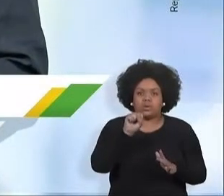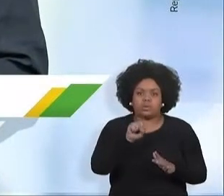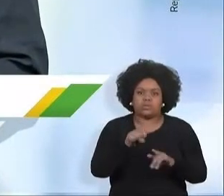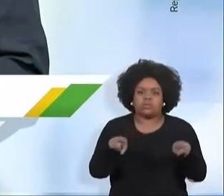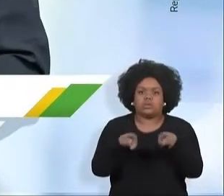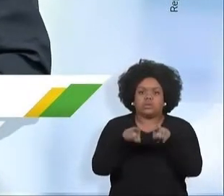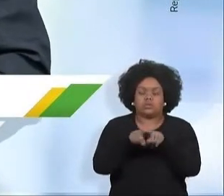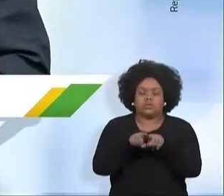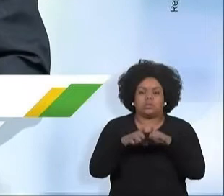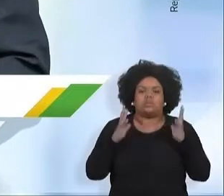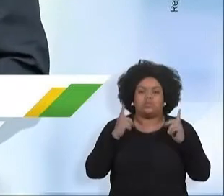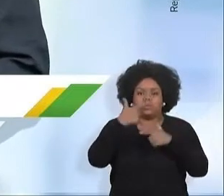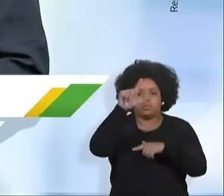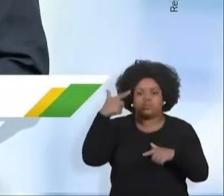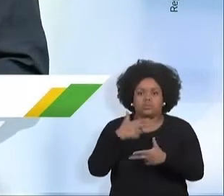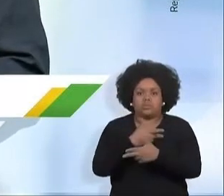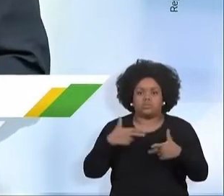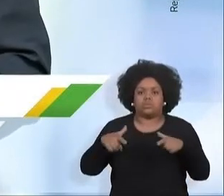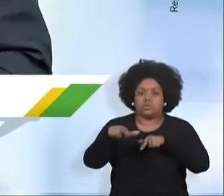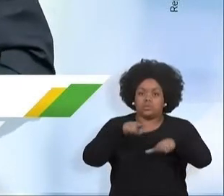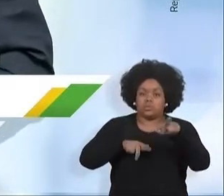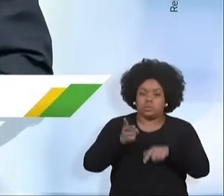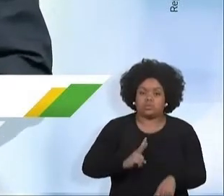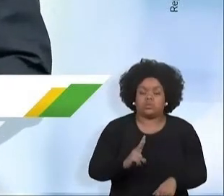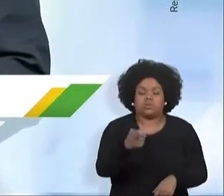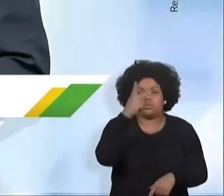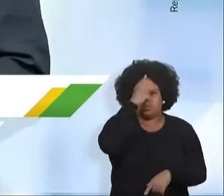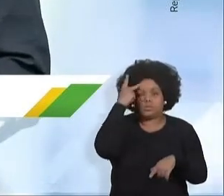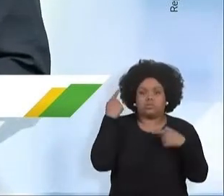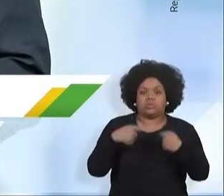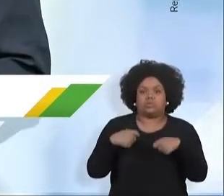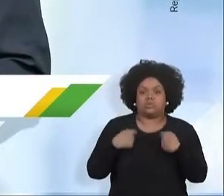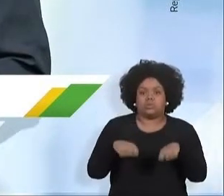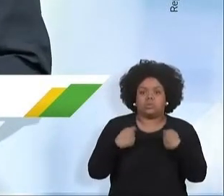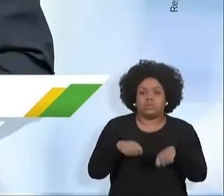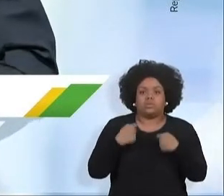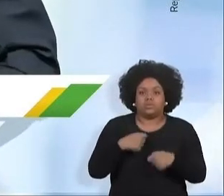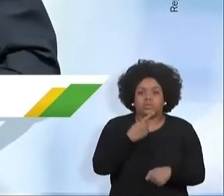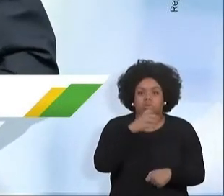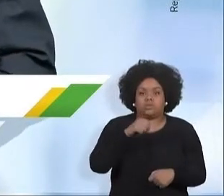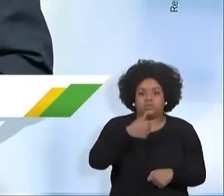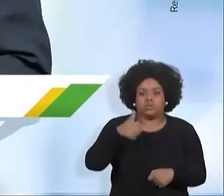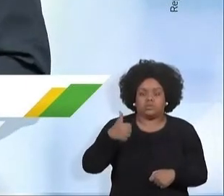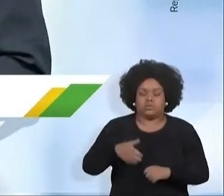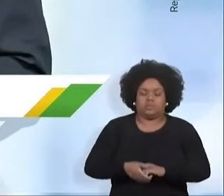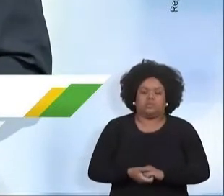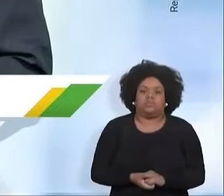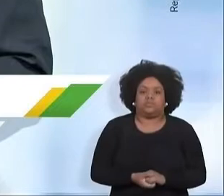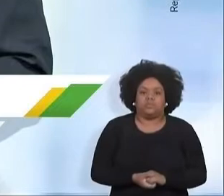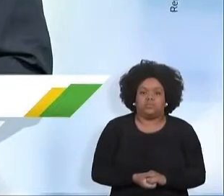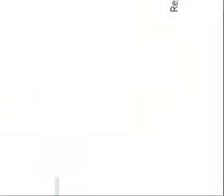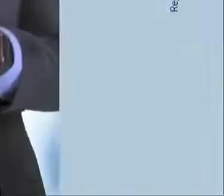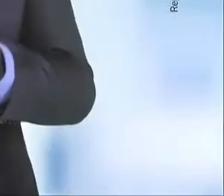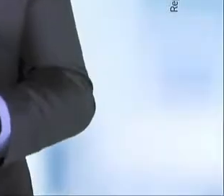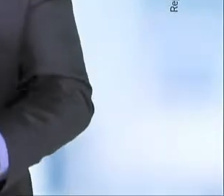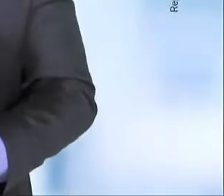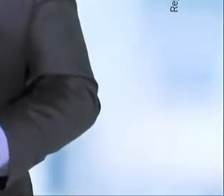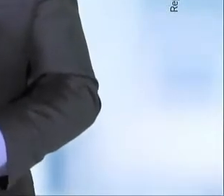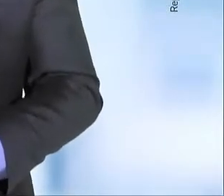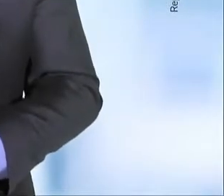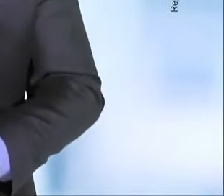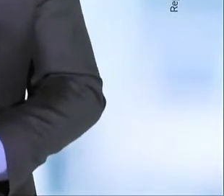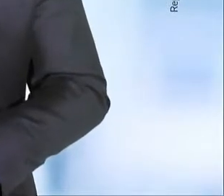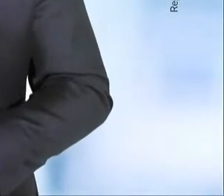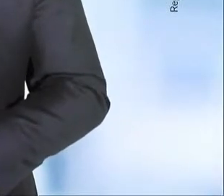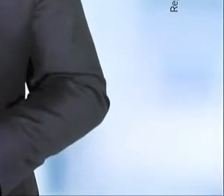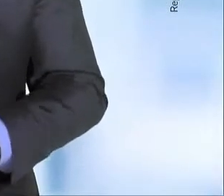da linguinha e a lei do salão parceiro. Quero continuar trabalhando pelos vulneráveis. Ricardo Izar, 1011. Conto com seu